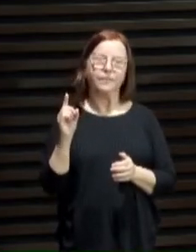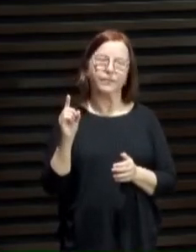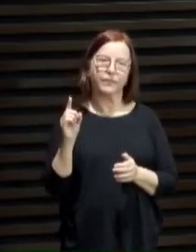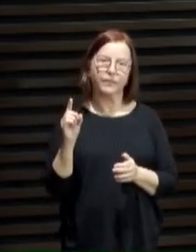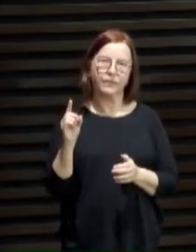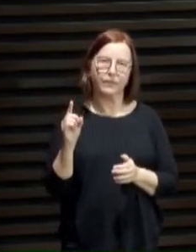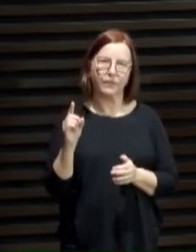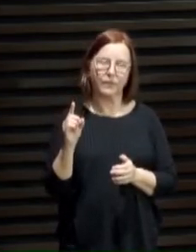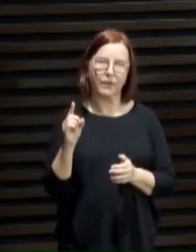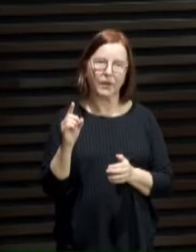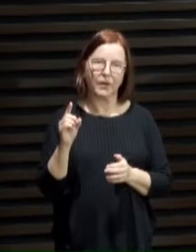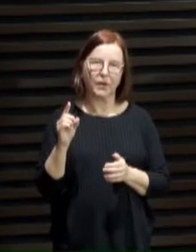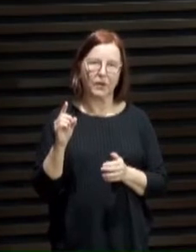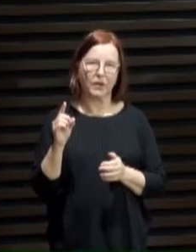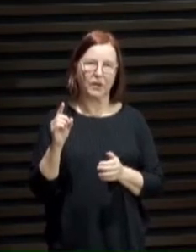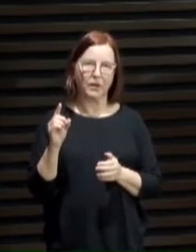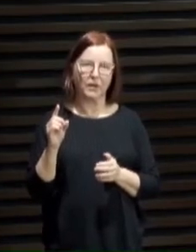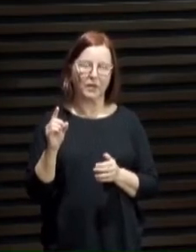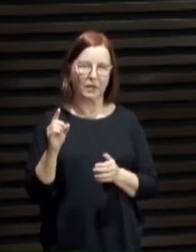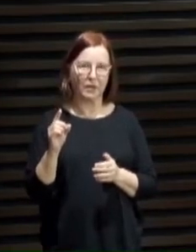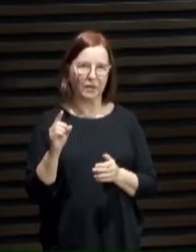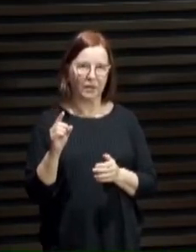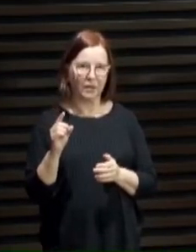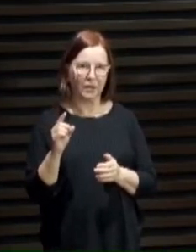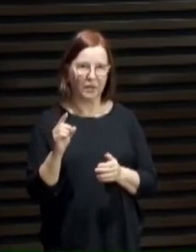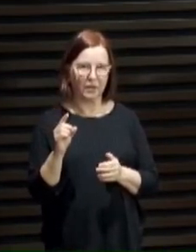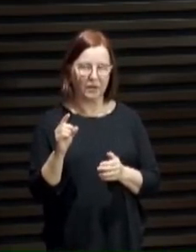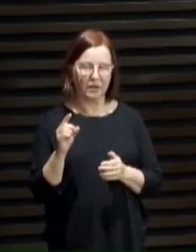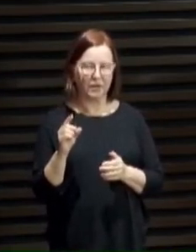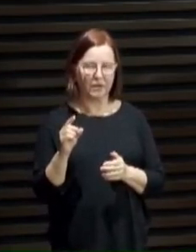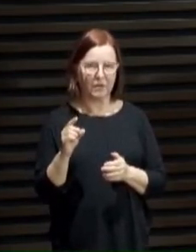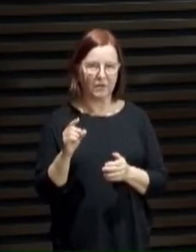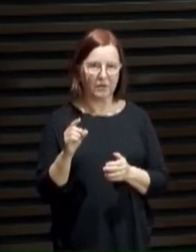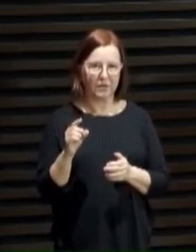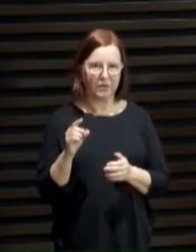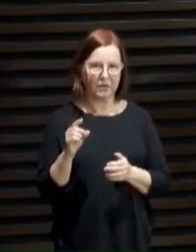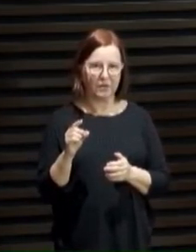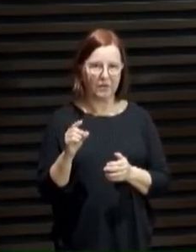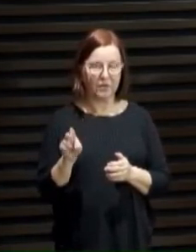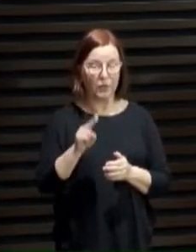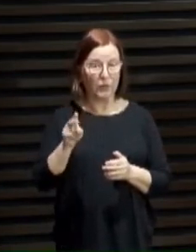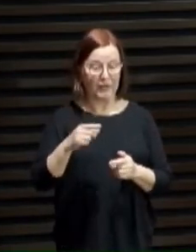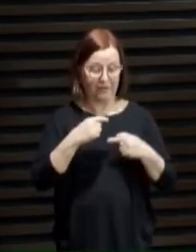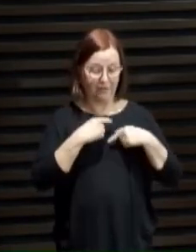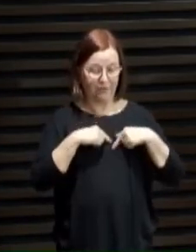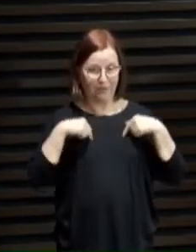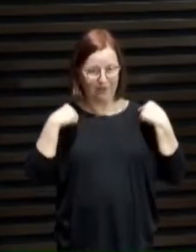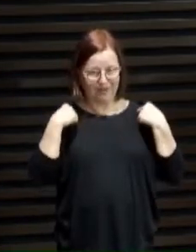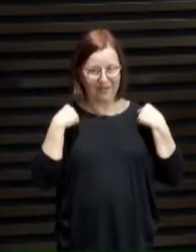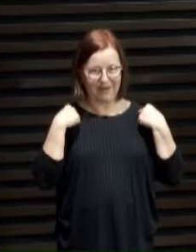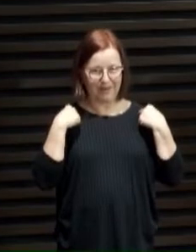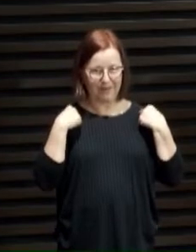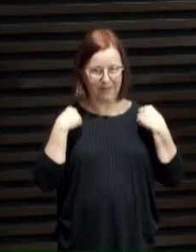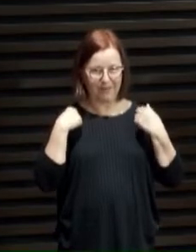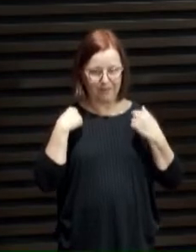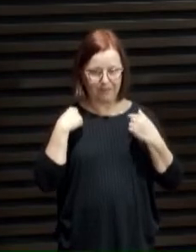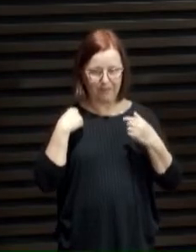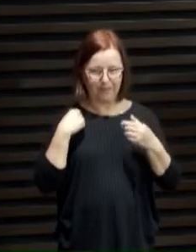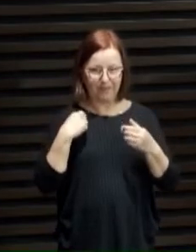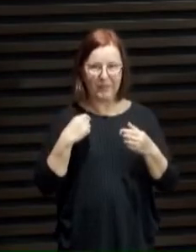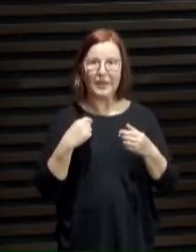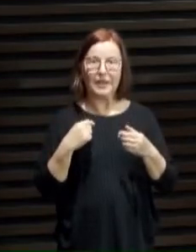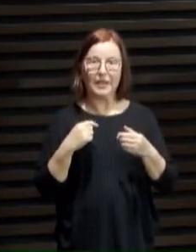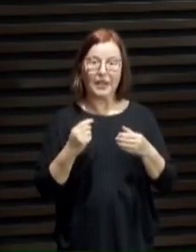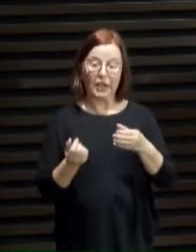no seu colarzinho e fazia tudo o que ela fazia. Todo dia ela ia ali e colhia um pouquinho daquele